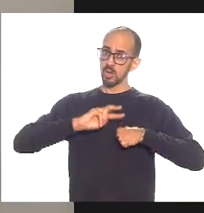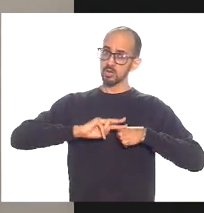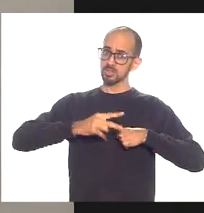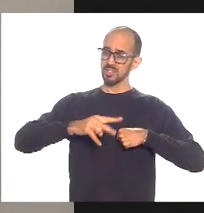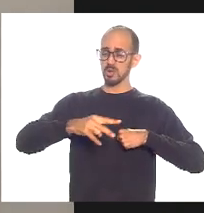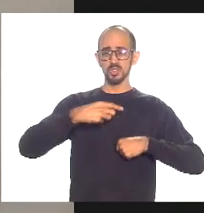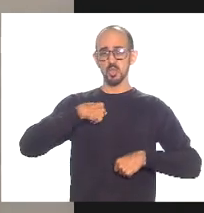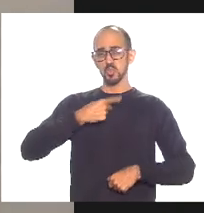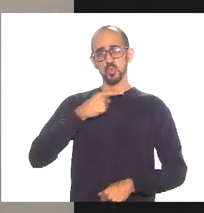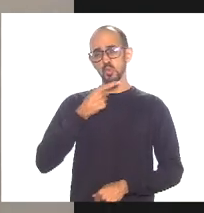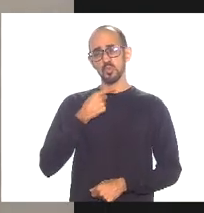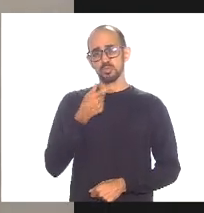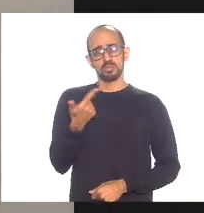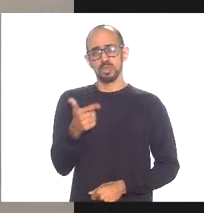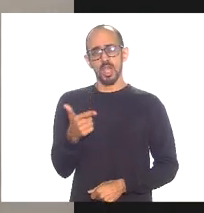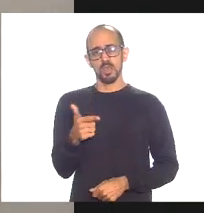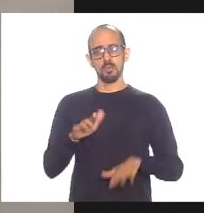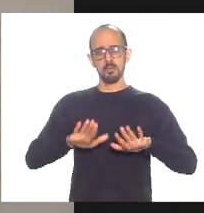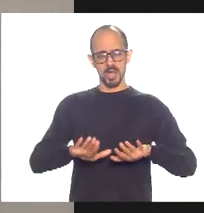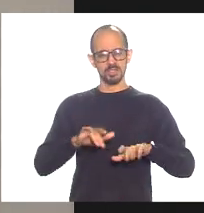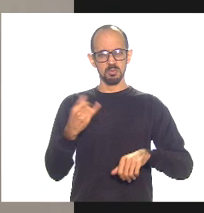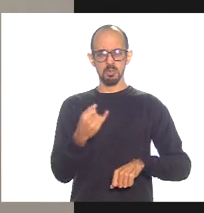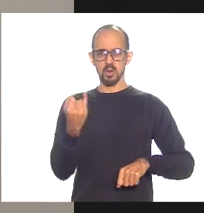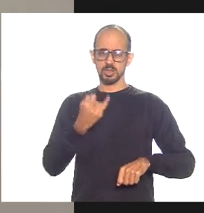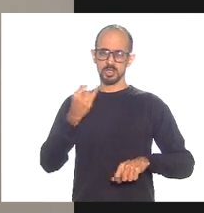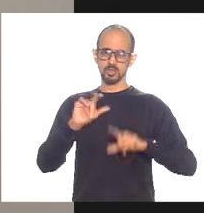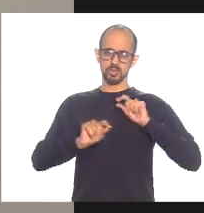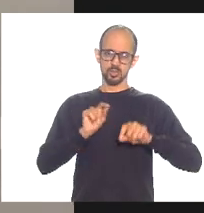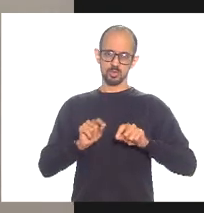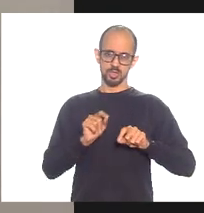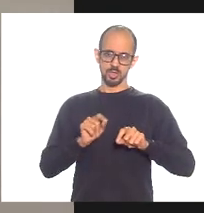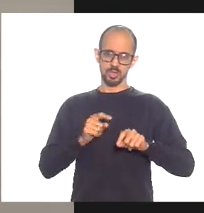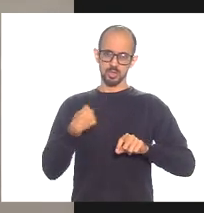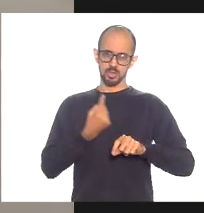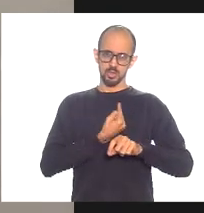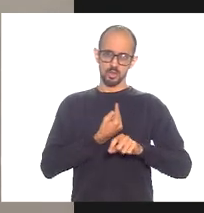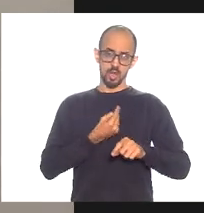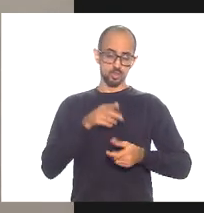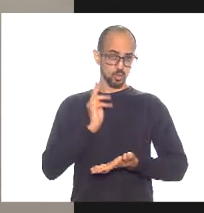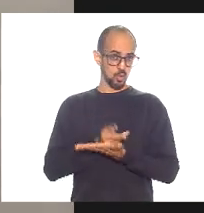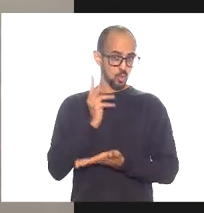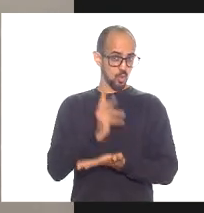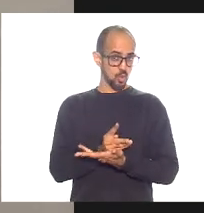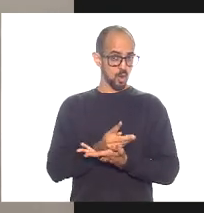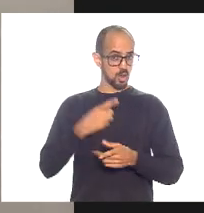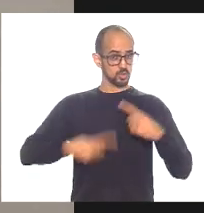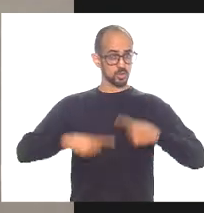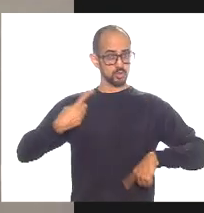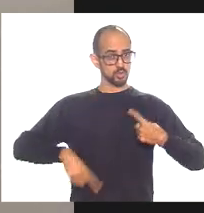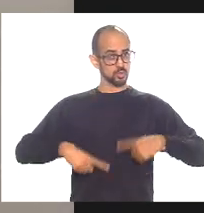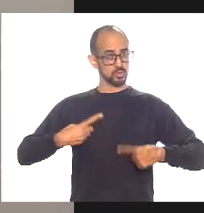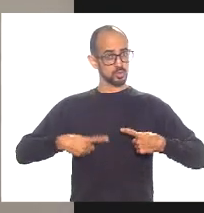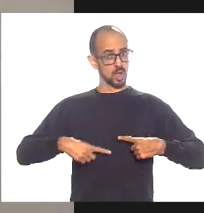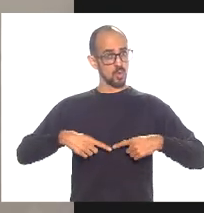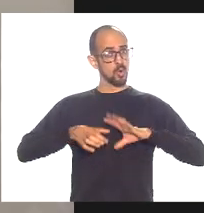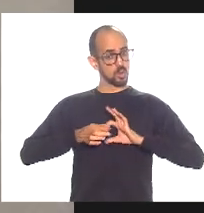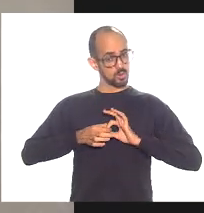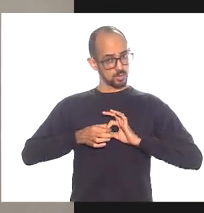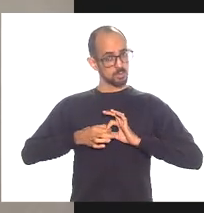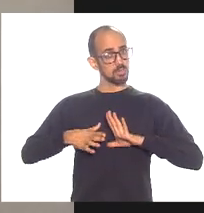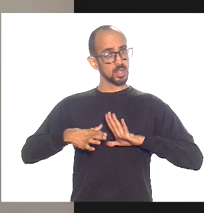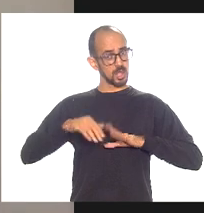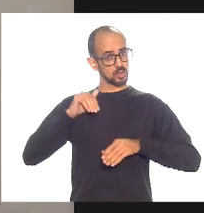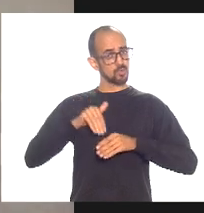dúvida nenhuma disso. Agora, é importante que a gente possa manter essa discussão simplesmente no campo democrático e do